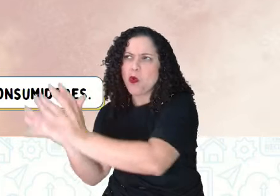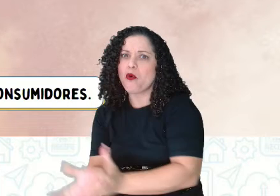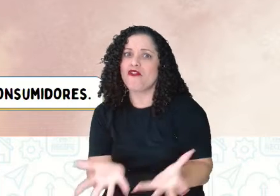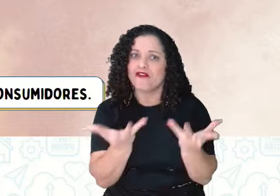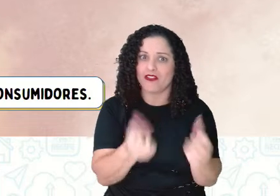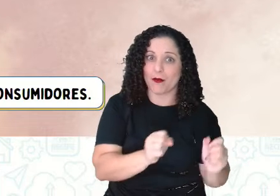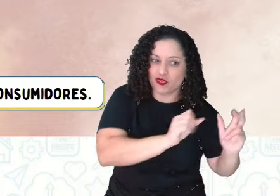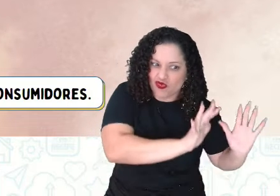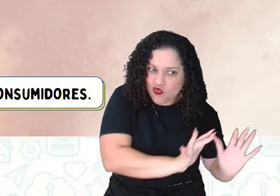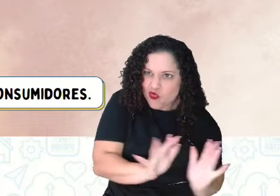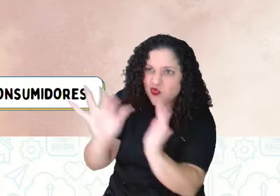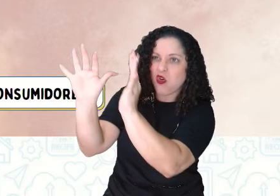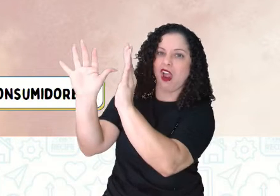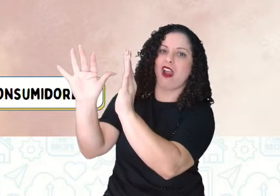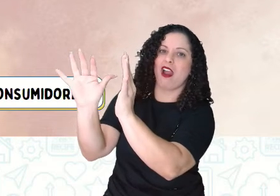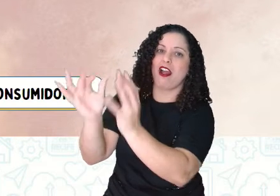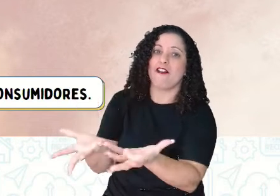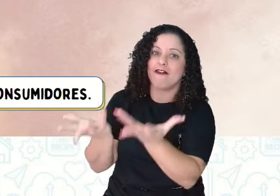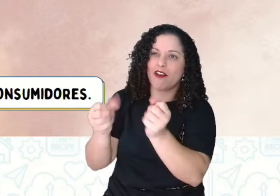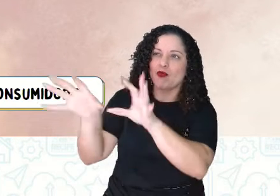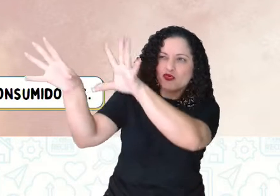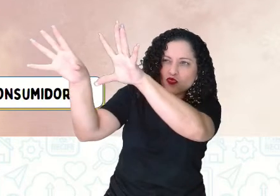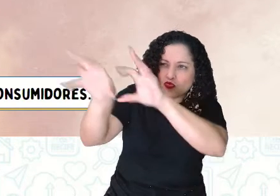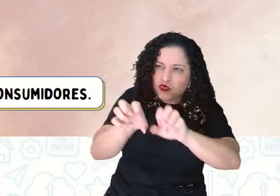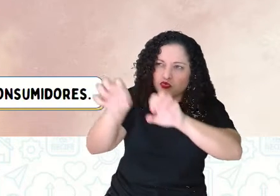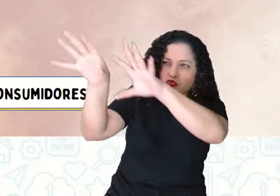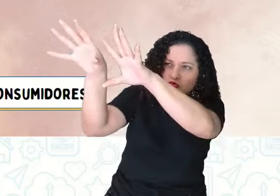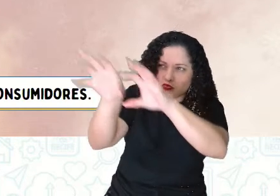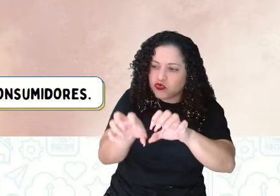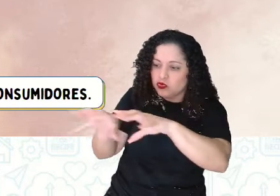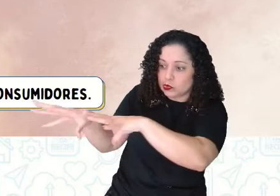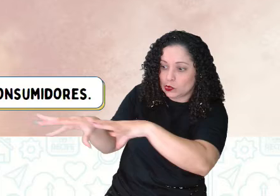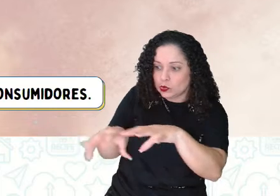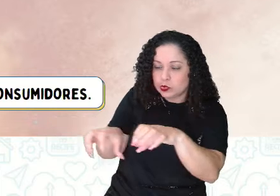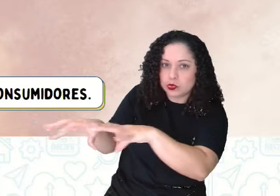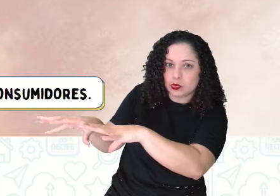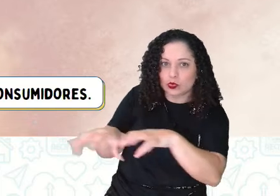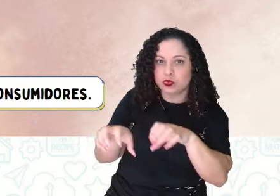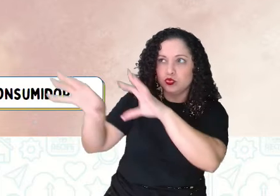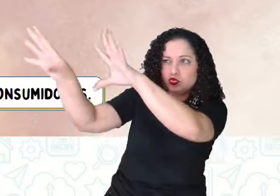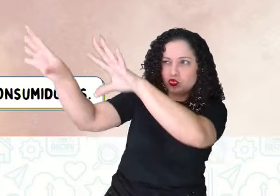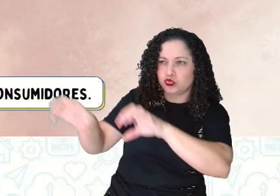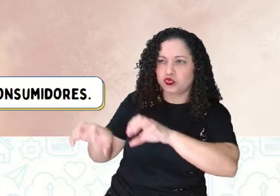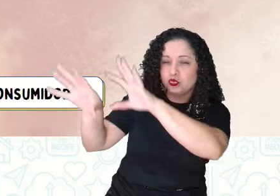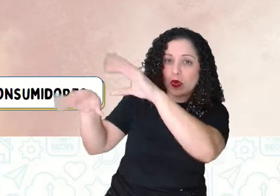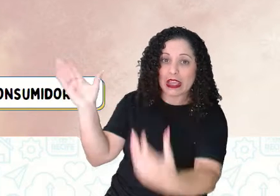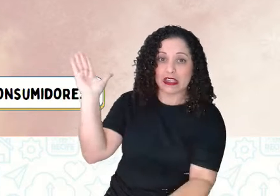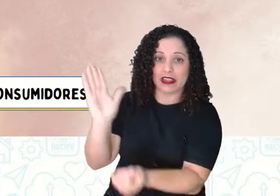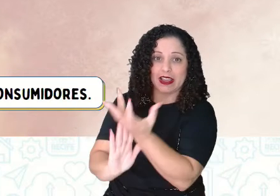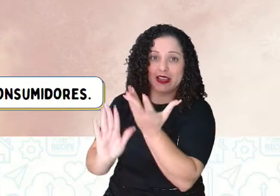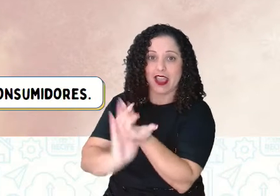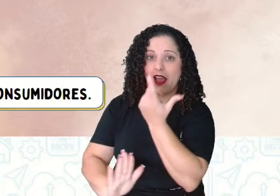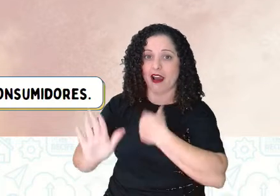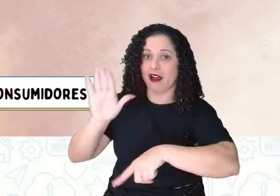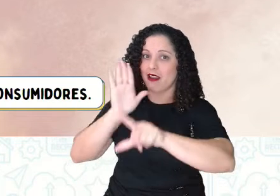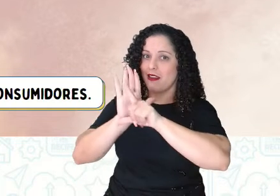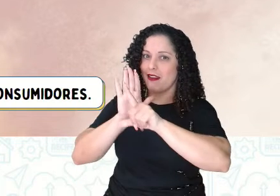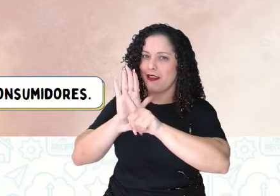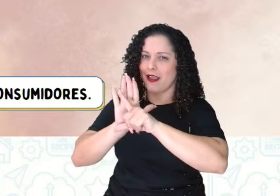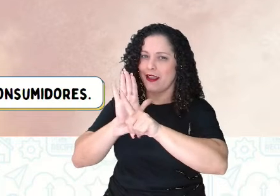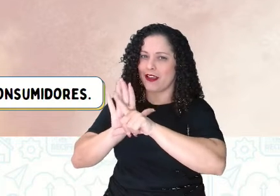vamos embora para lá. Vamos explorar, vamos intervir, a gente vai colocar algumas leis lá para